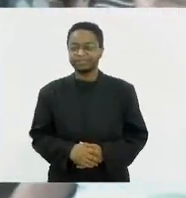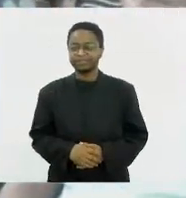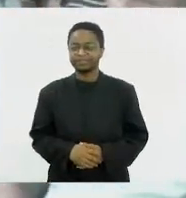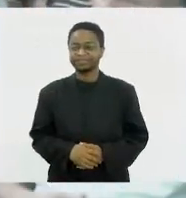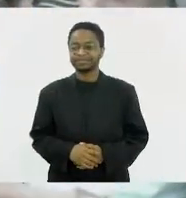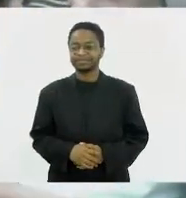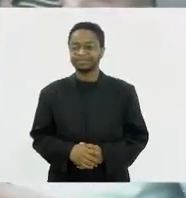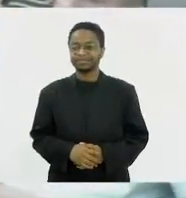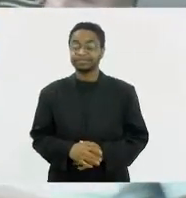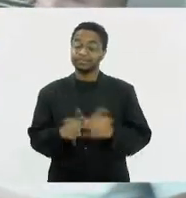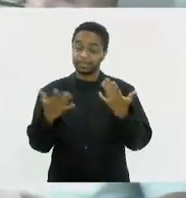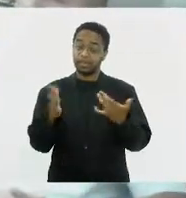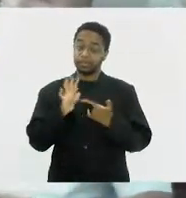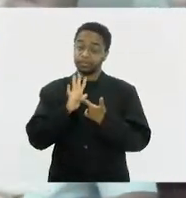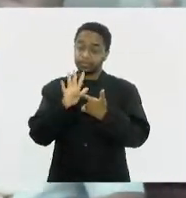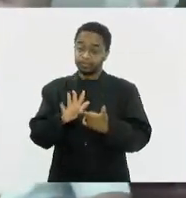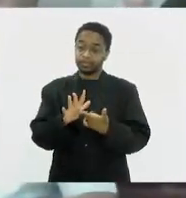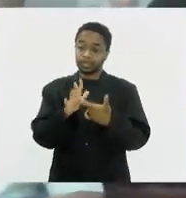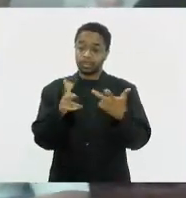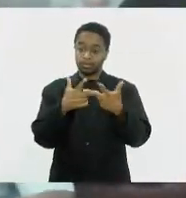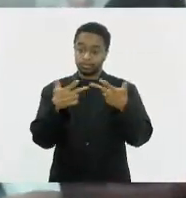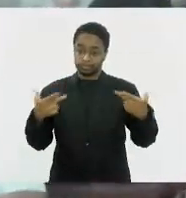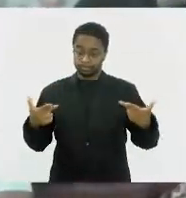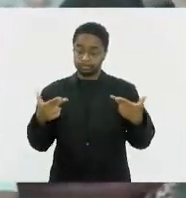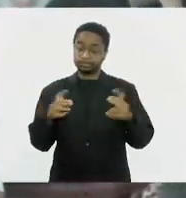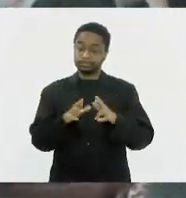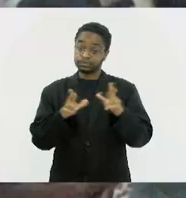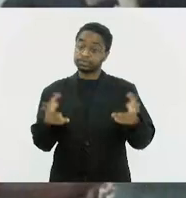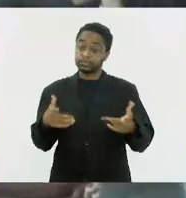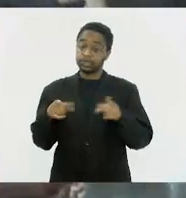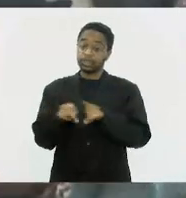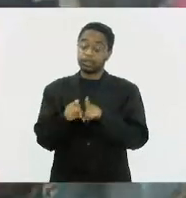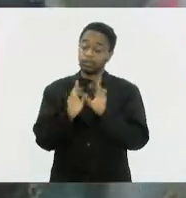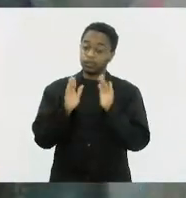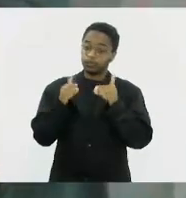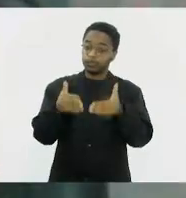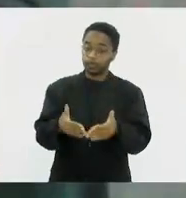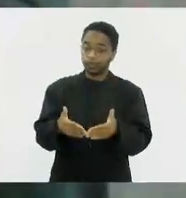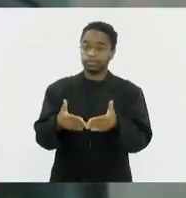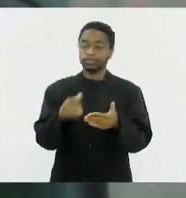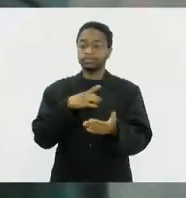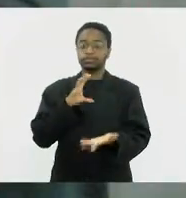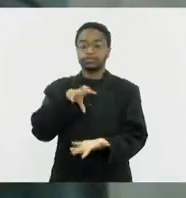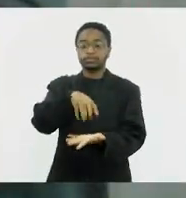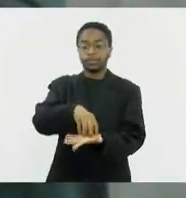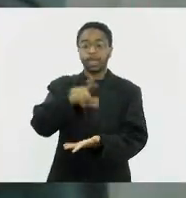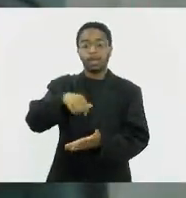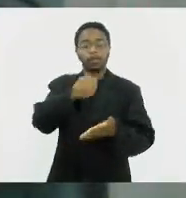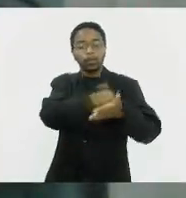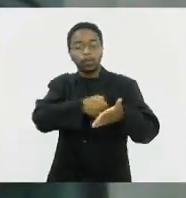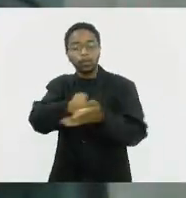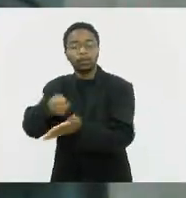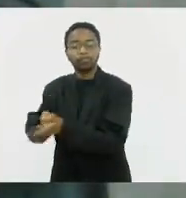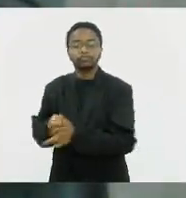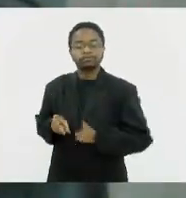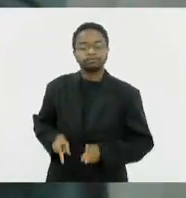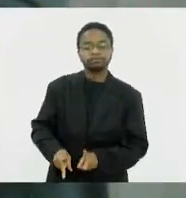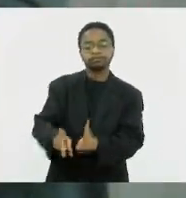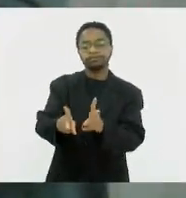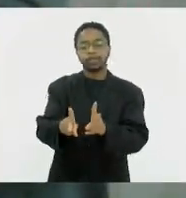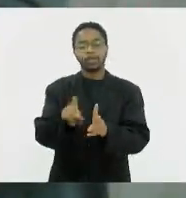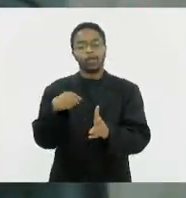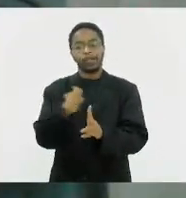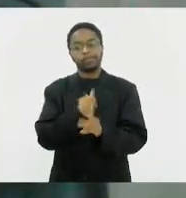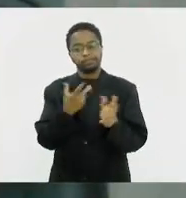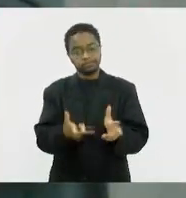É um sinal, não é? Os fóruns, os centro-dia, é uma luta constante, ela está prevista